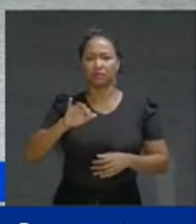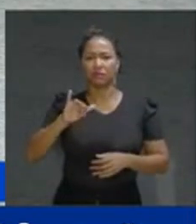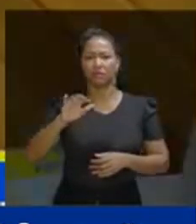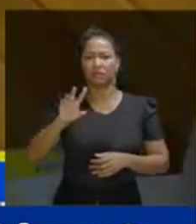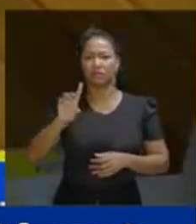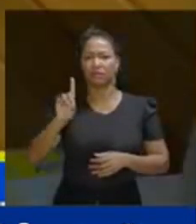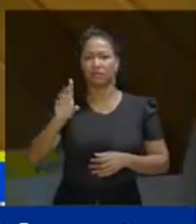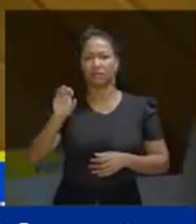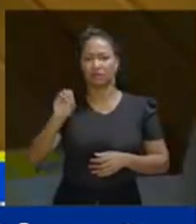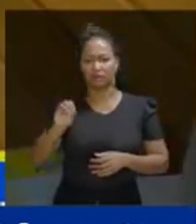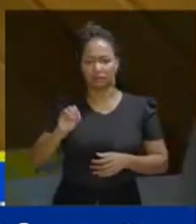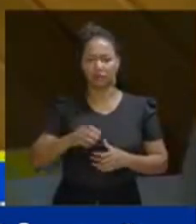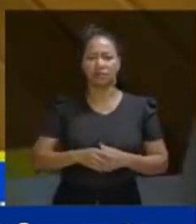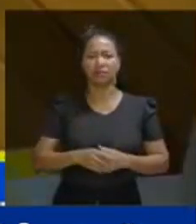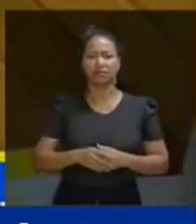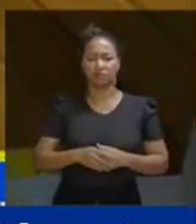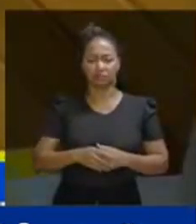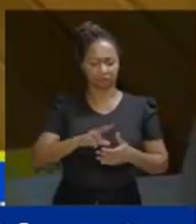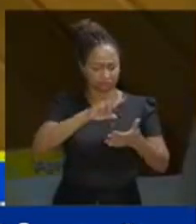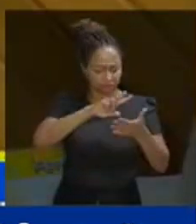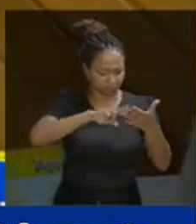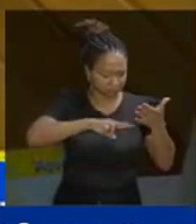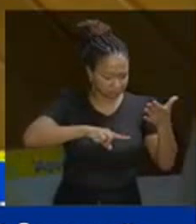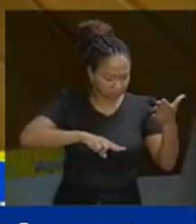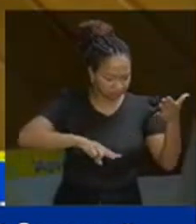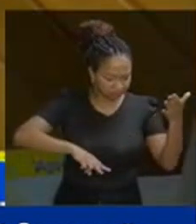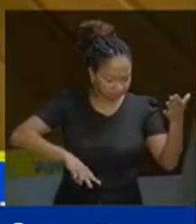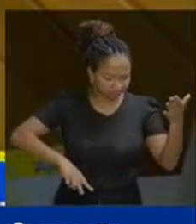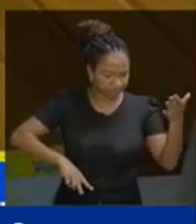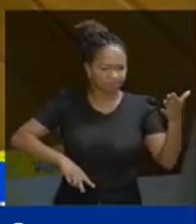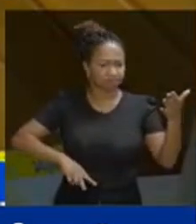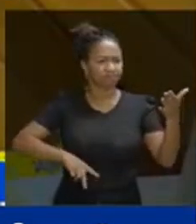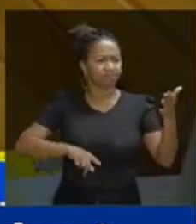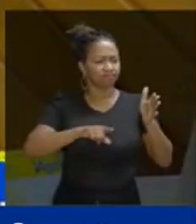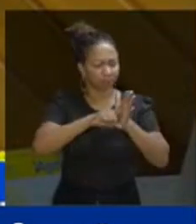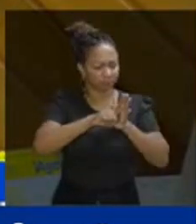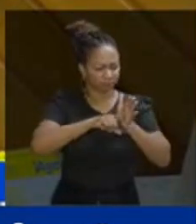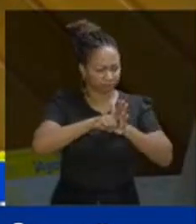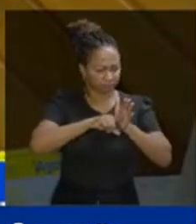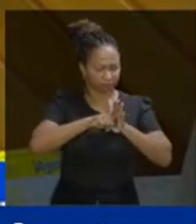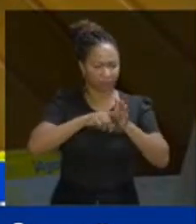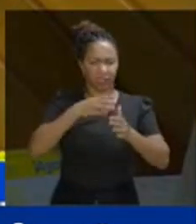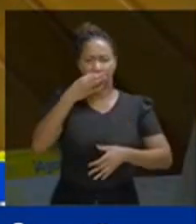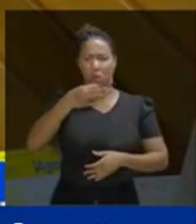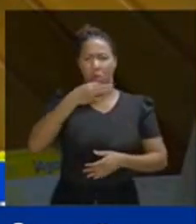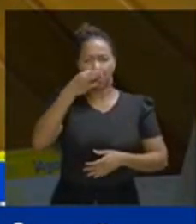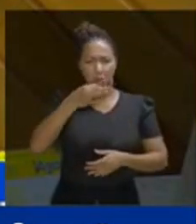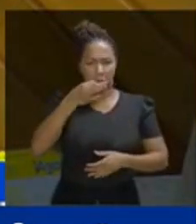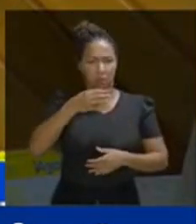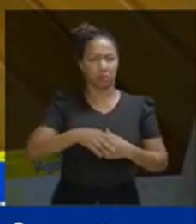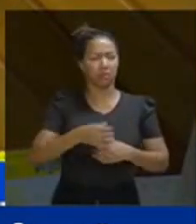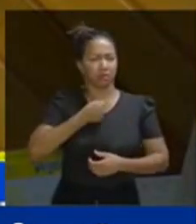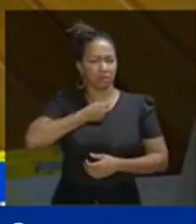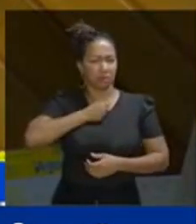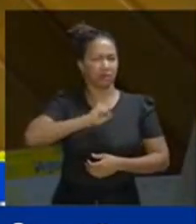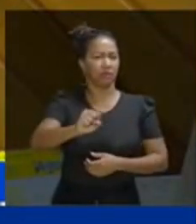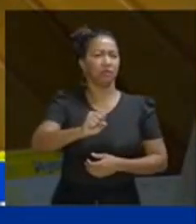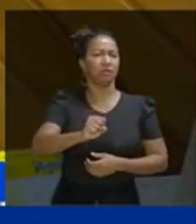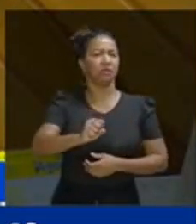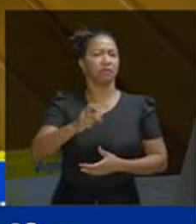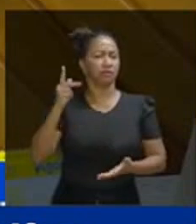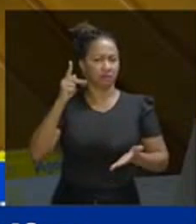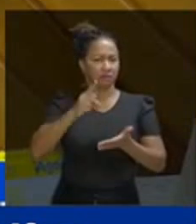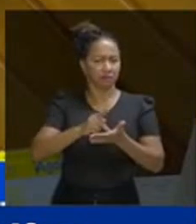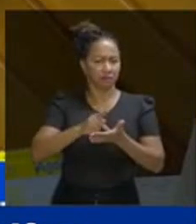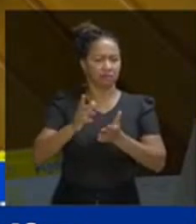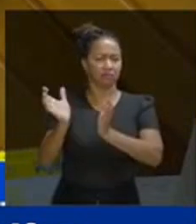oportunidade de me debruçar mais, detida e cautelosamente. Na juíza Paola Santos. Ela é branca, de cabelos castanhos escuros, lisos, longos, aloirados na ponta.